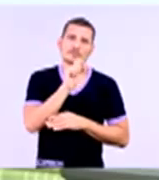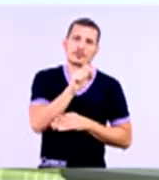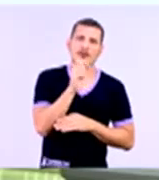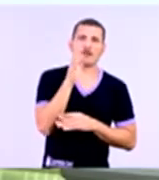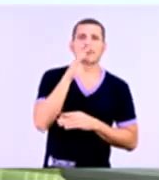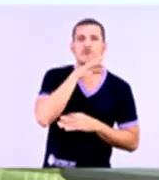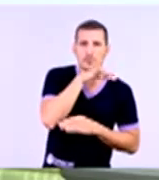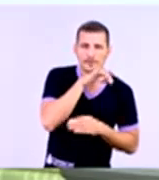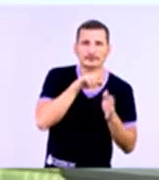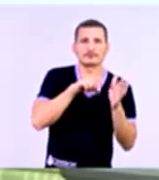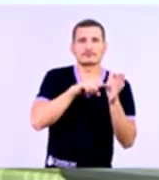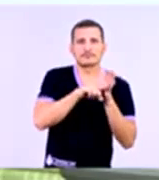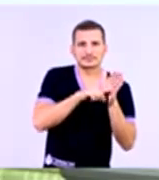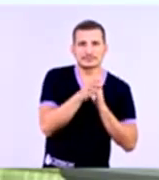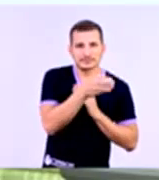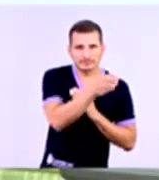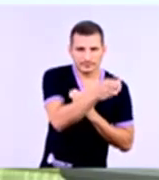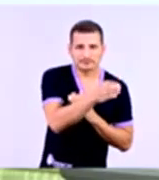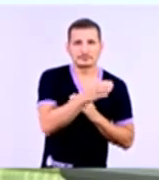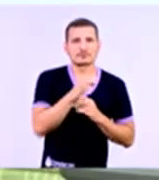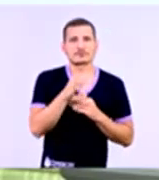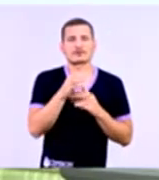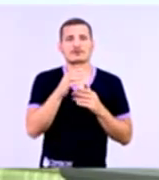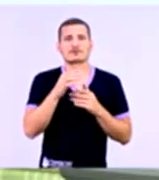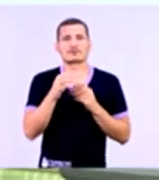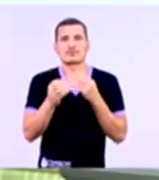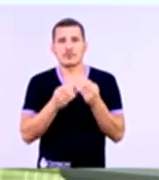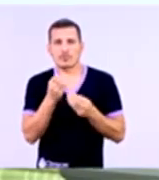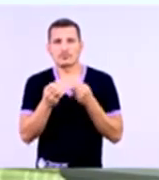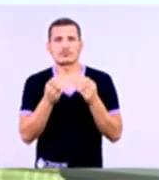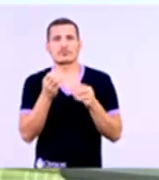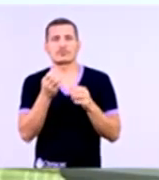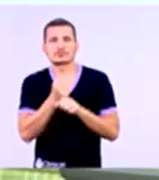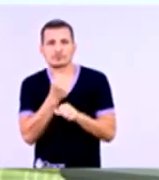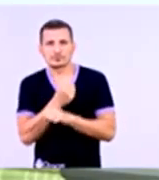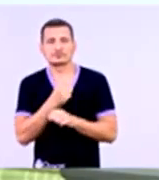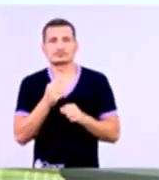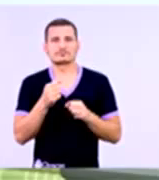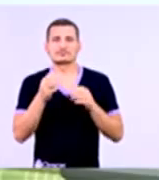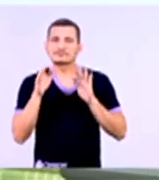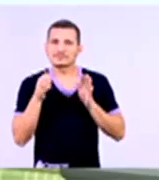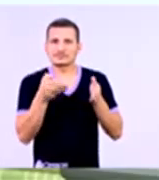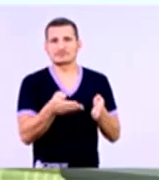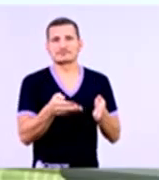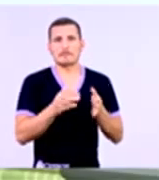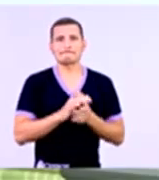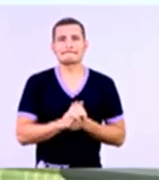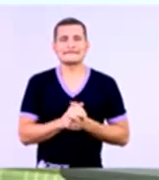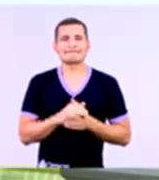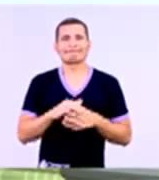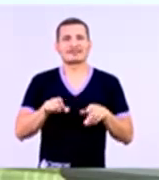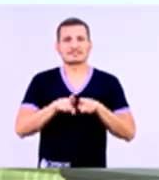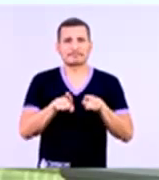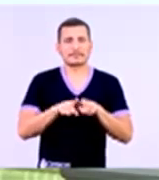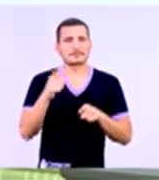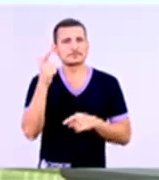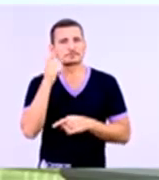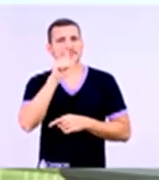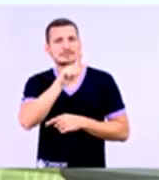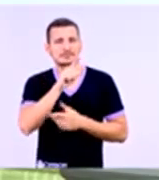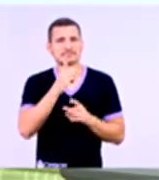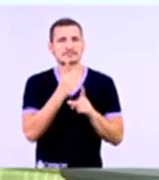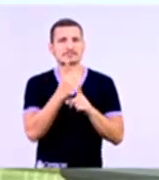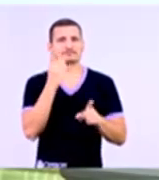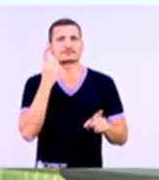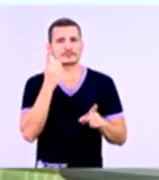navegação. Uma boa navegação, algo bem construído, algo bem definido. E também vai conseguir